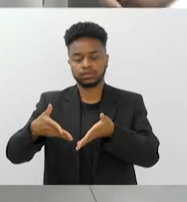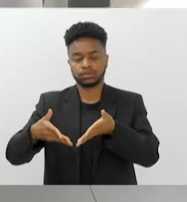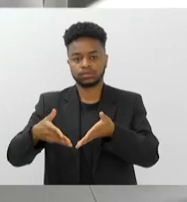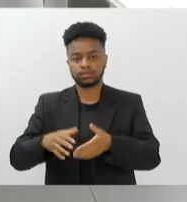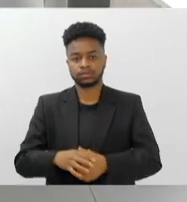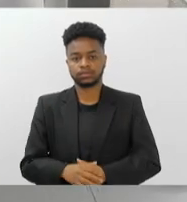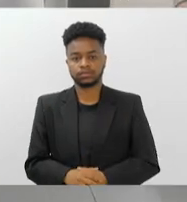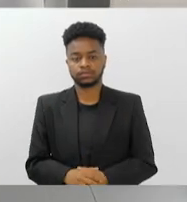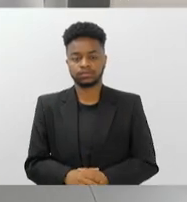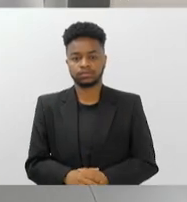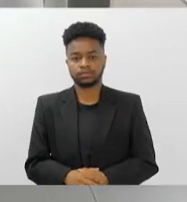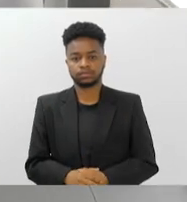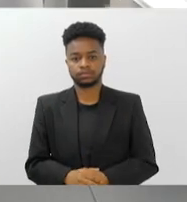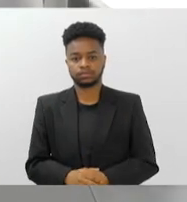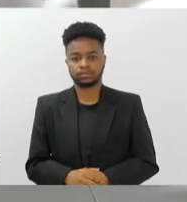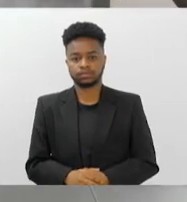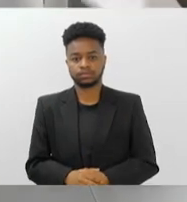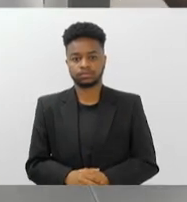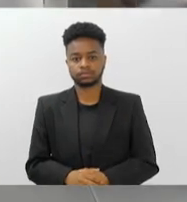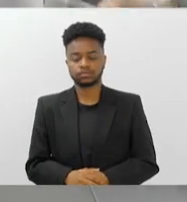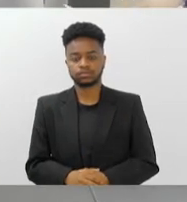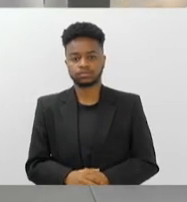Libras. O